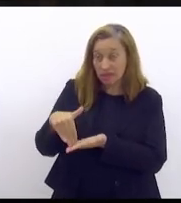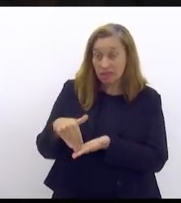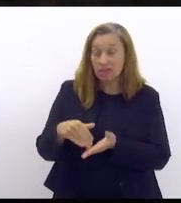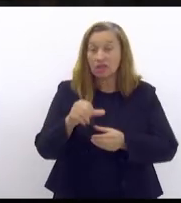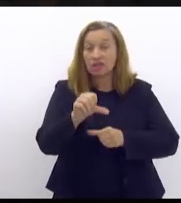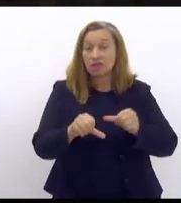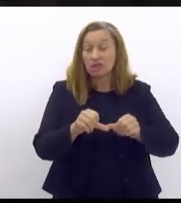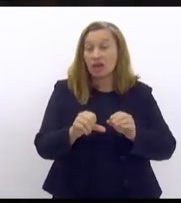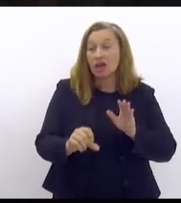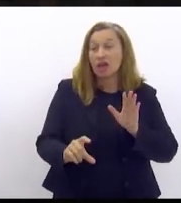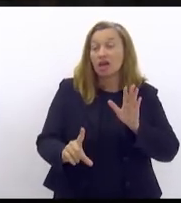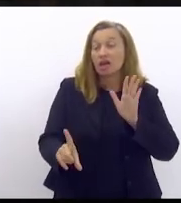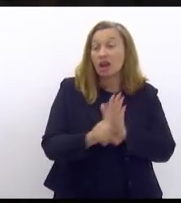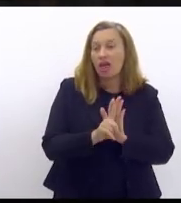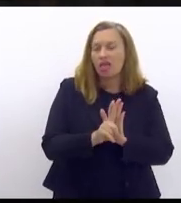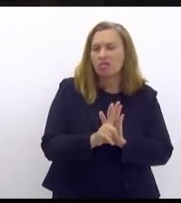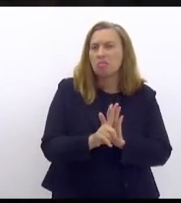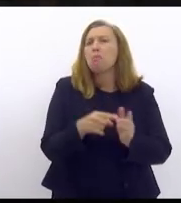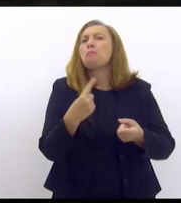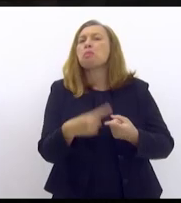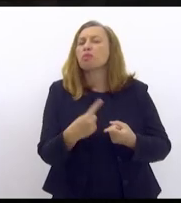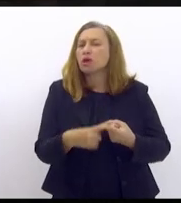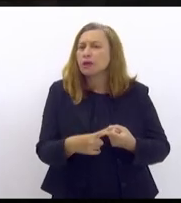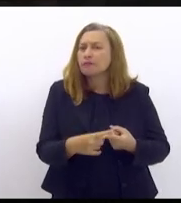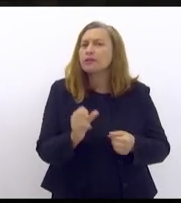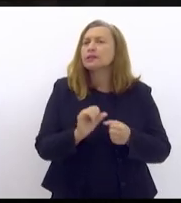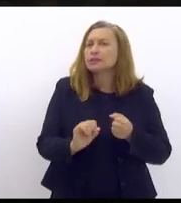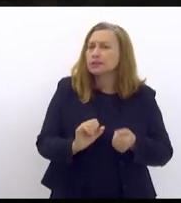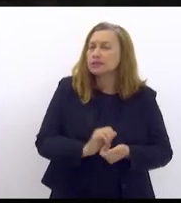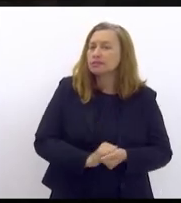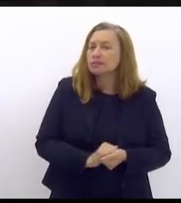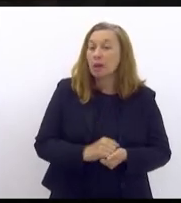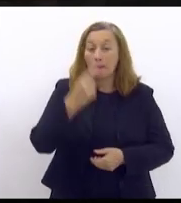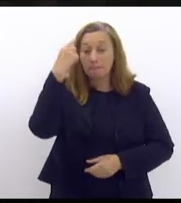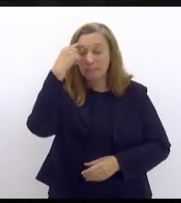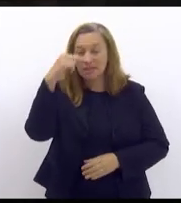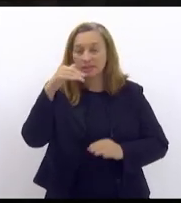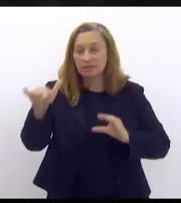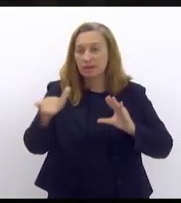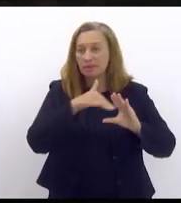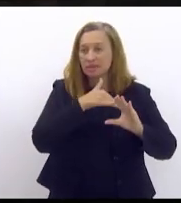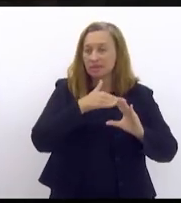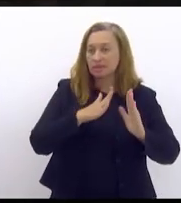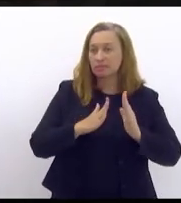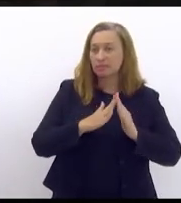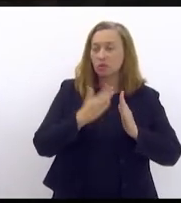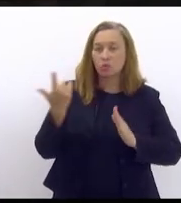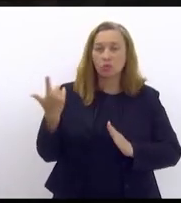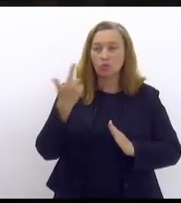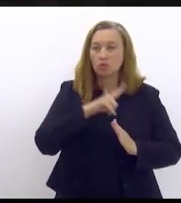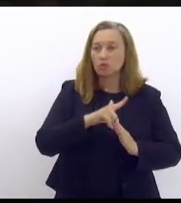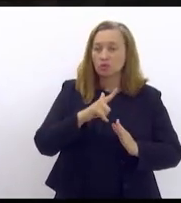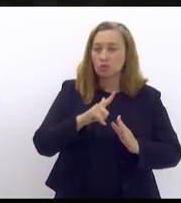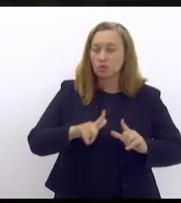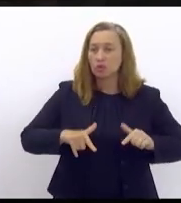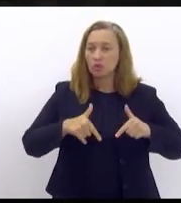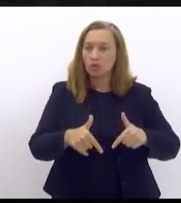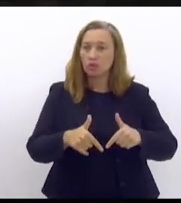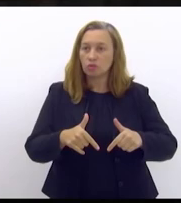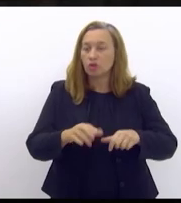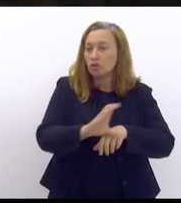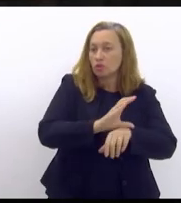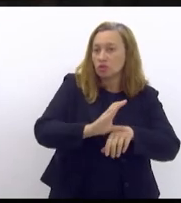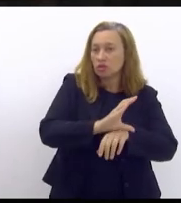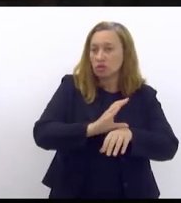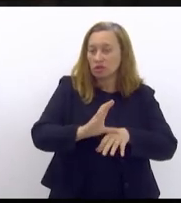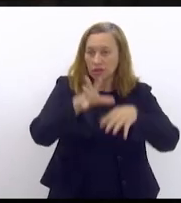E por que estão fazendo isso? Por que mandaram essa mensagem? porque ganhamos uma ação direta de inconstitucionalidade do Tribunal